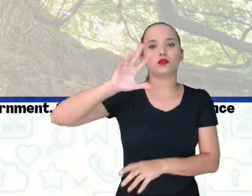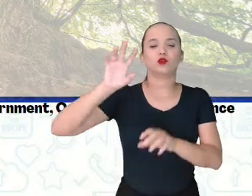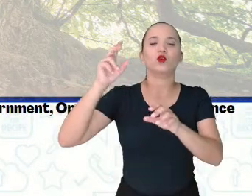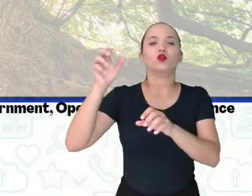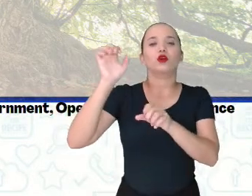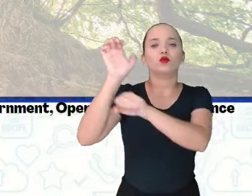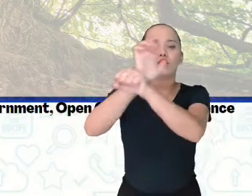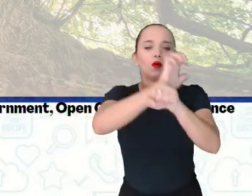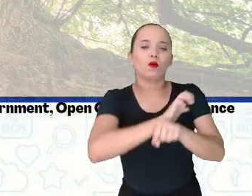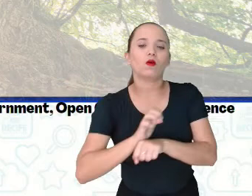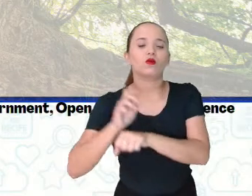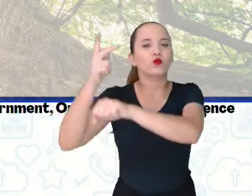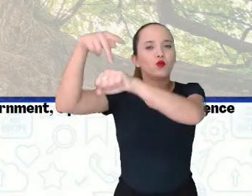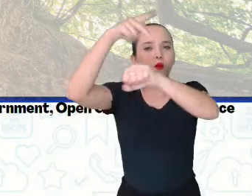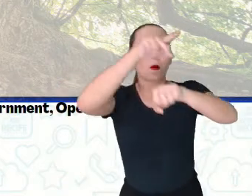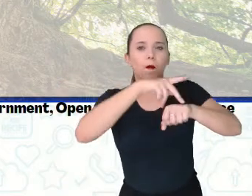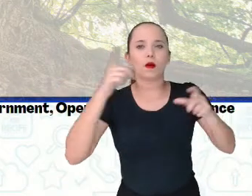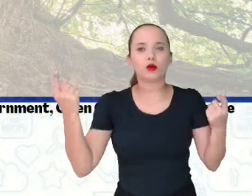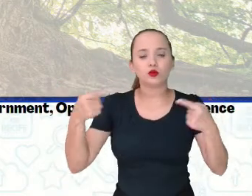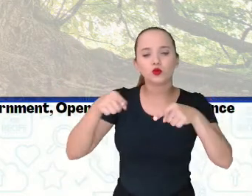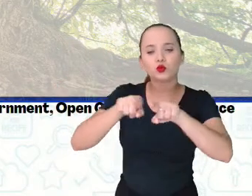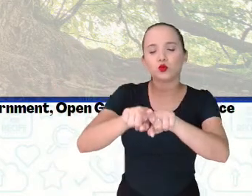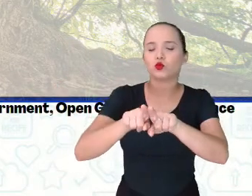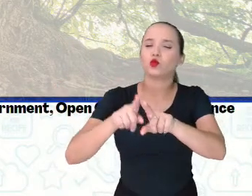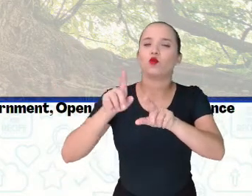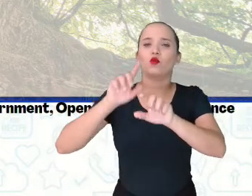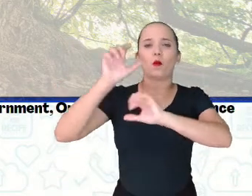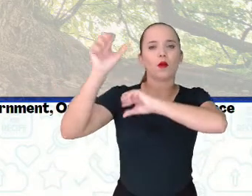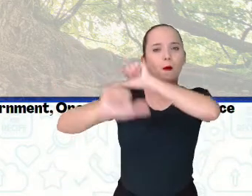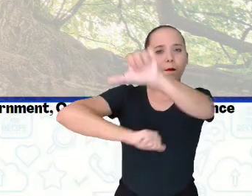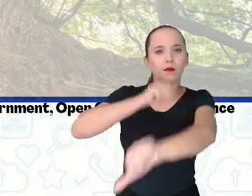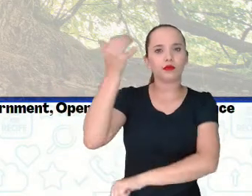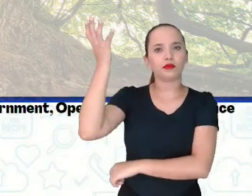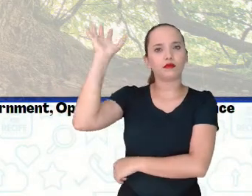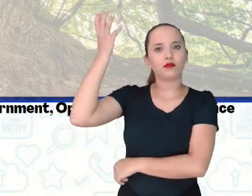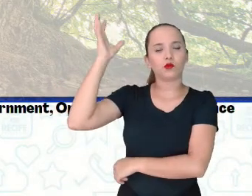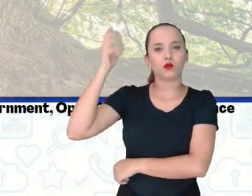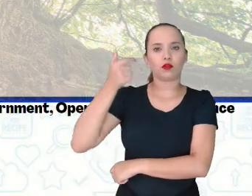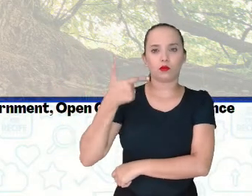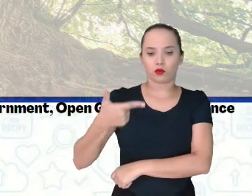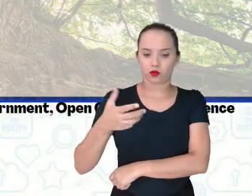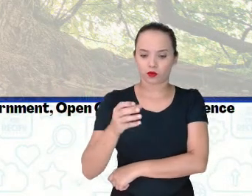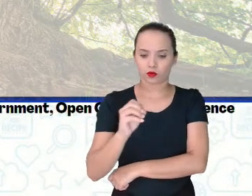Mudanças Climáticas 2021, não é? E aí tem um mapinha,